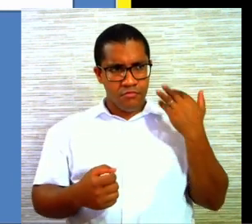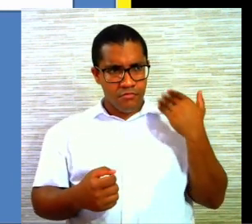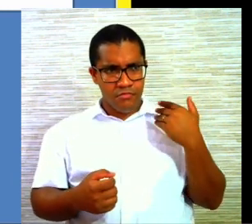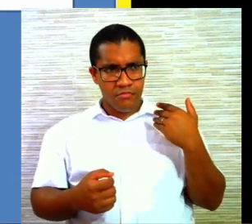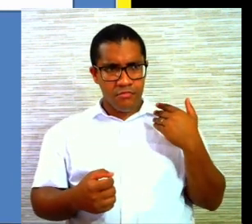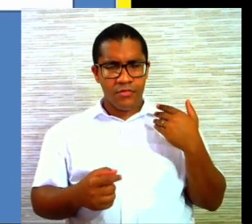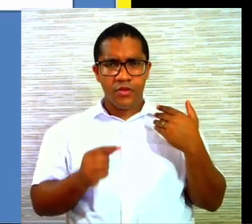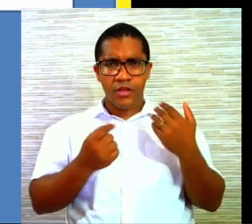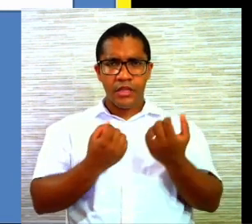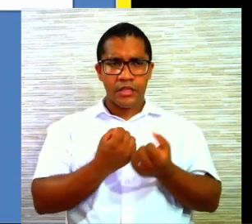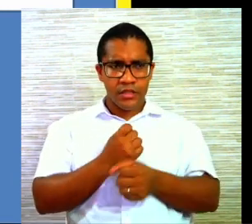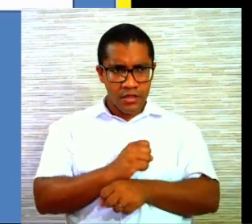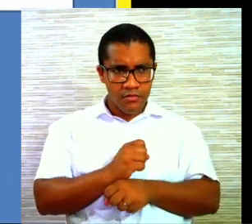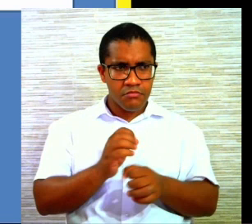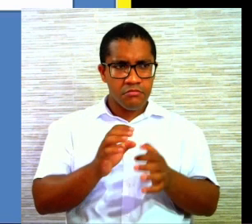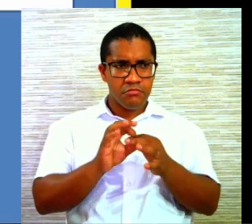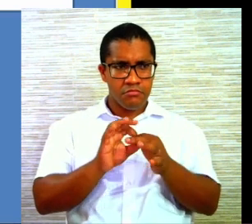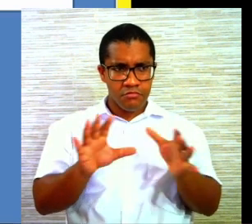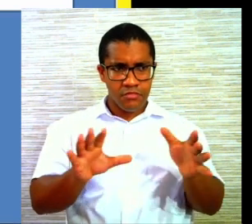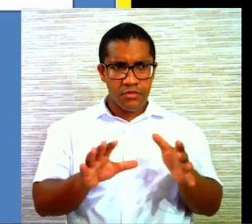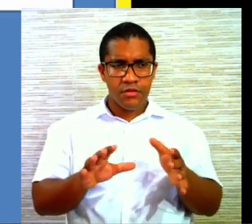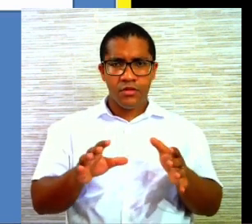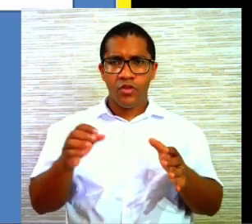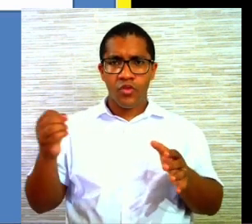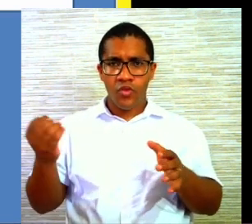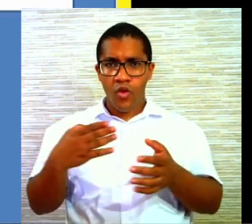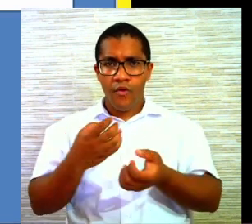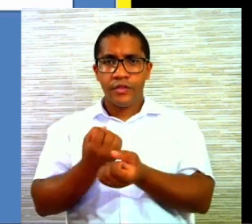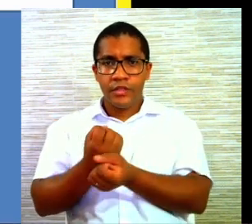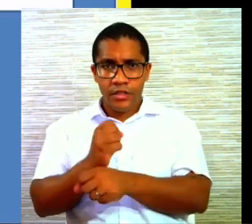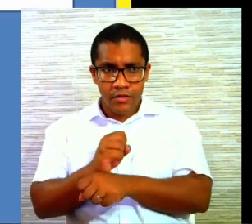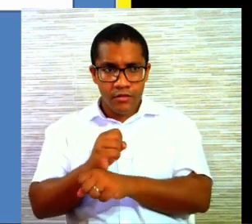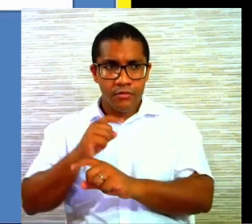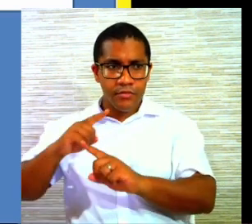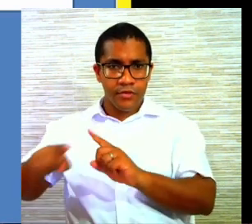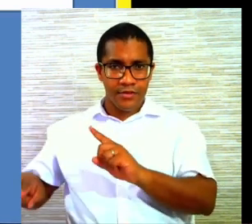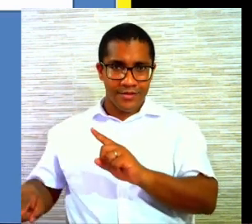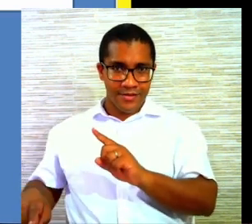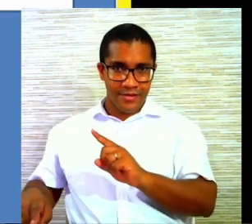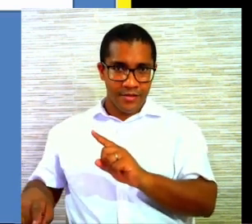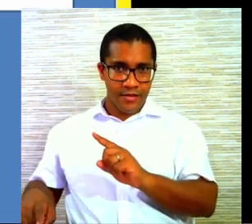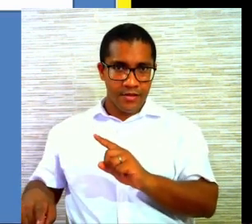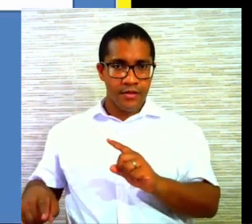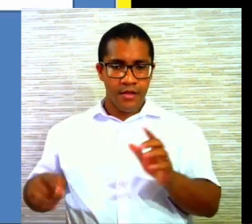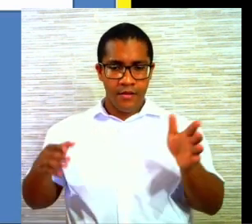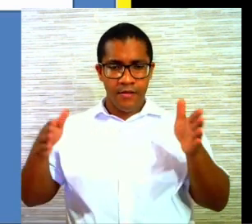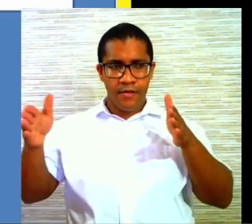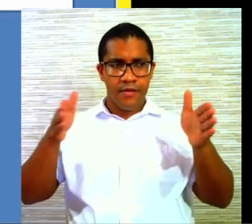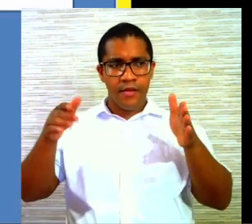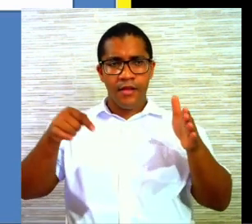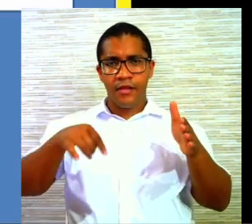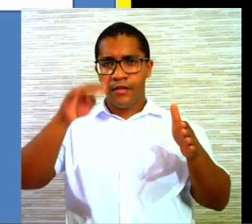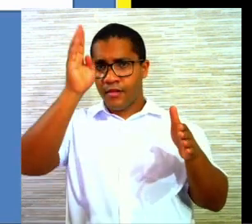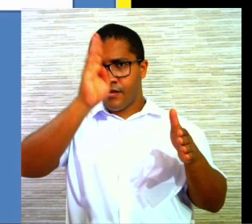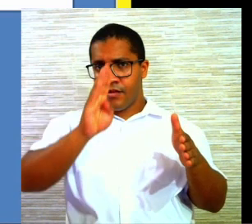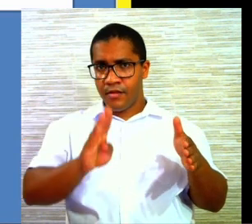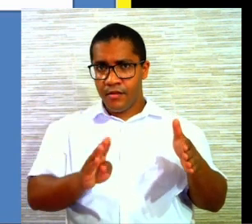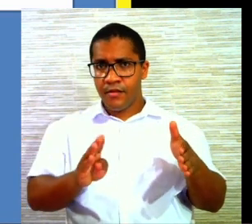Antigo, escravidão, permitida. Nova, escravidão, proibida. Então, no